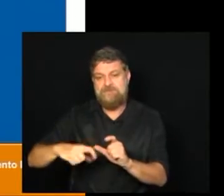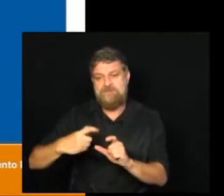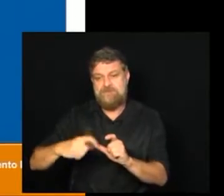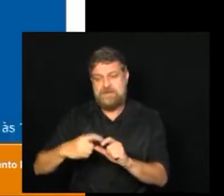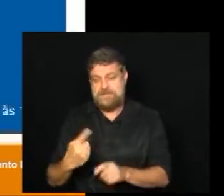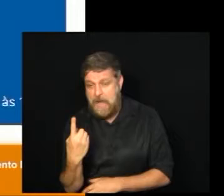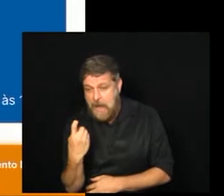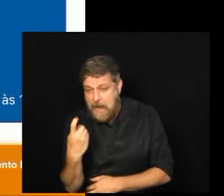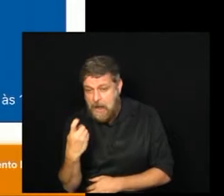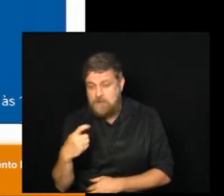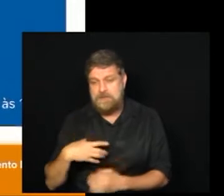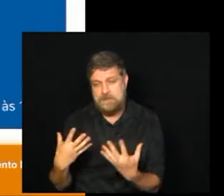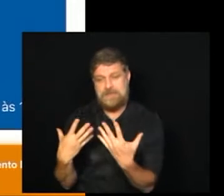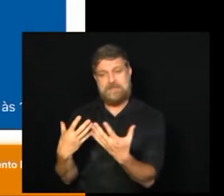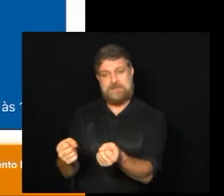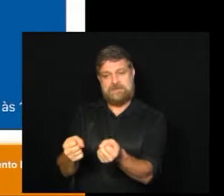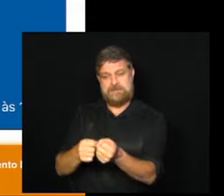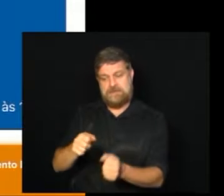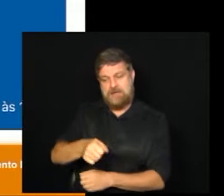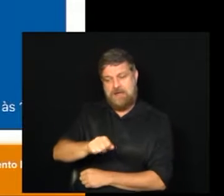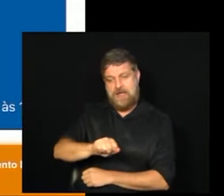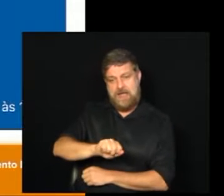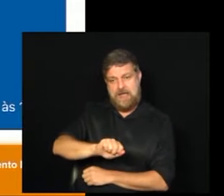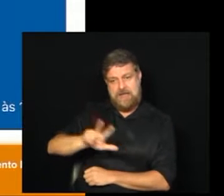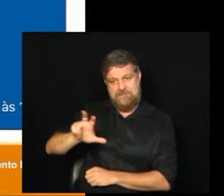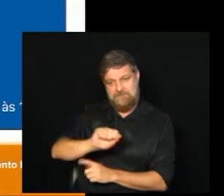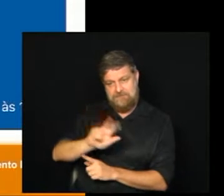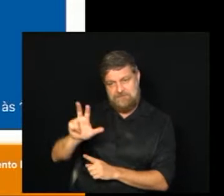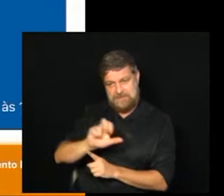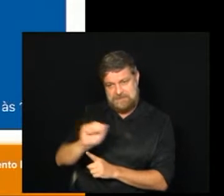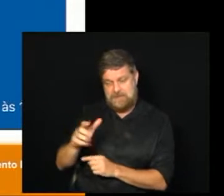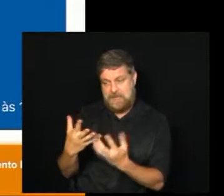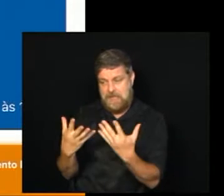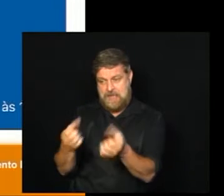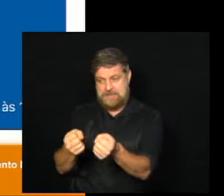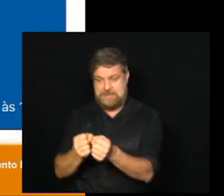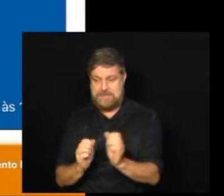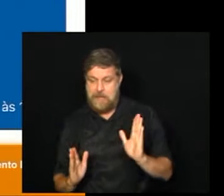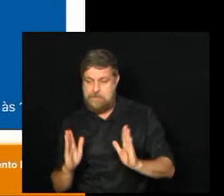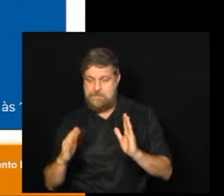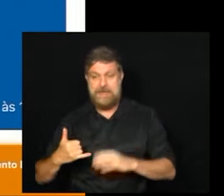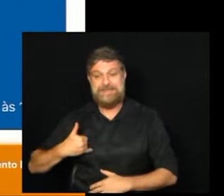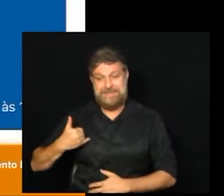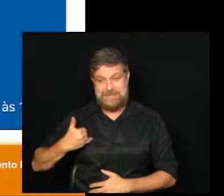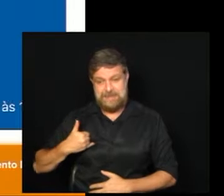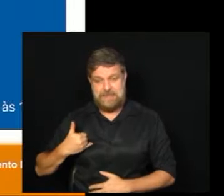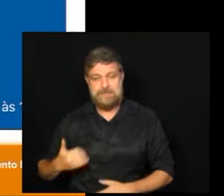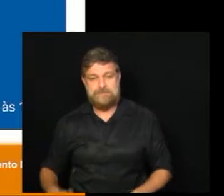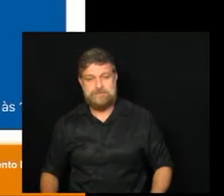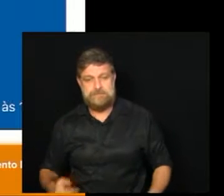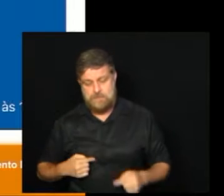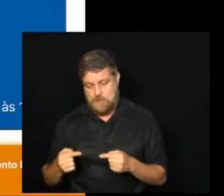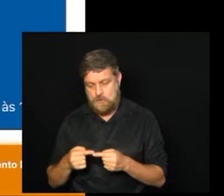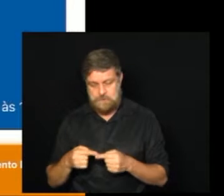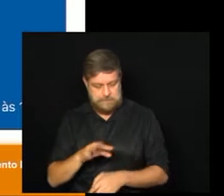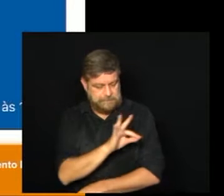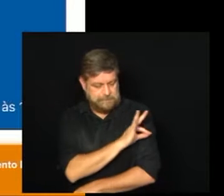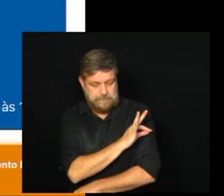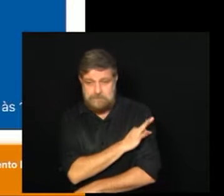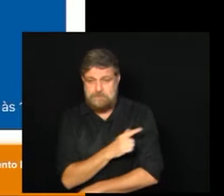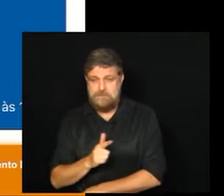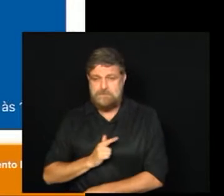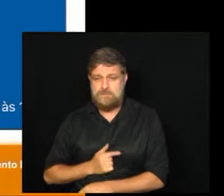única aprovada pela Anvisa para essa faixa etária. E de acordo com a Prefeitura, até